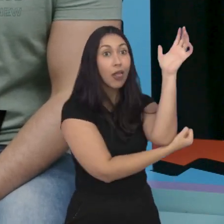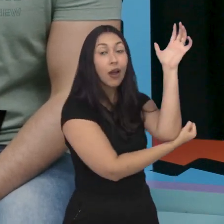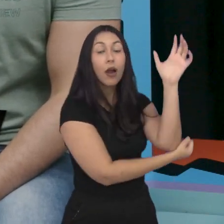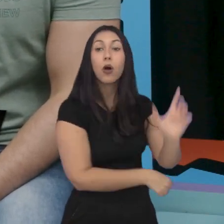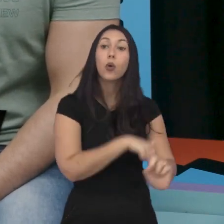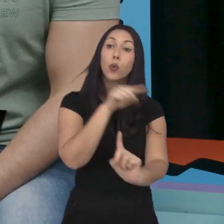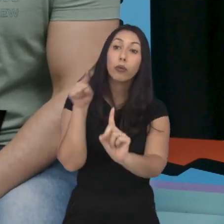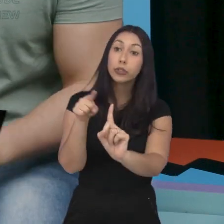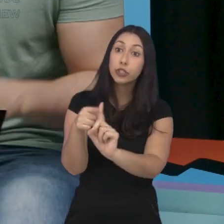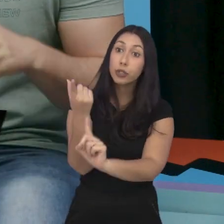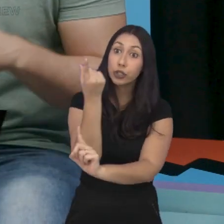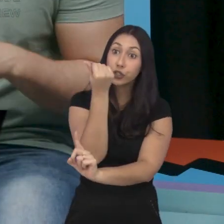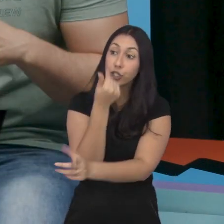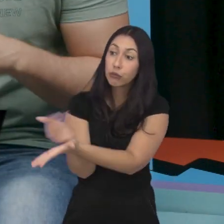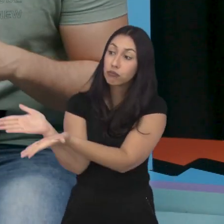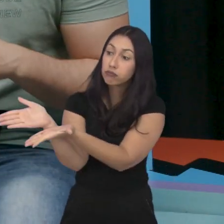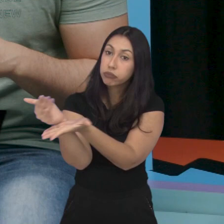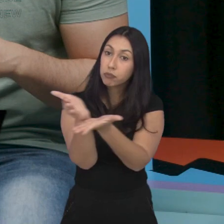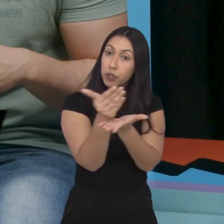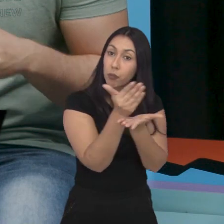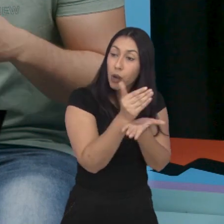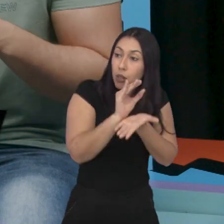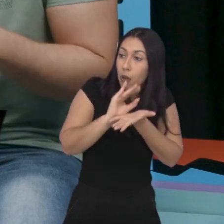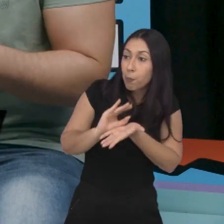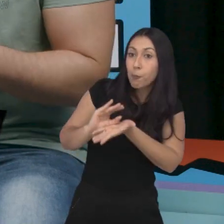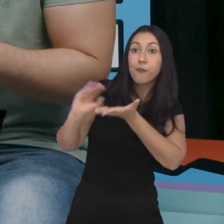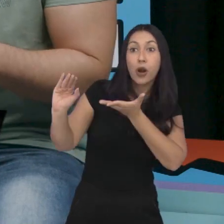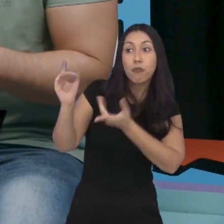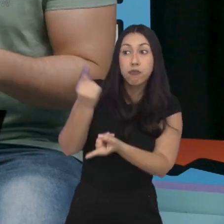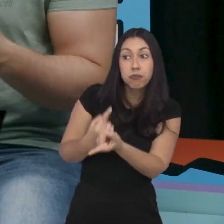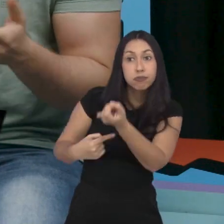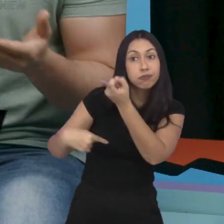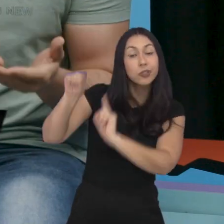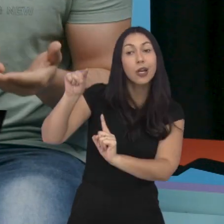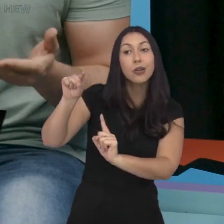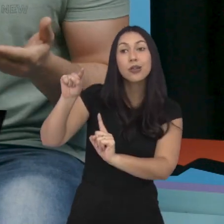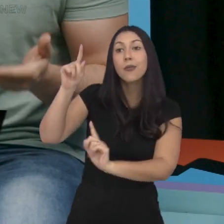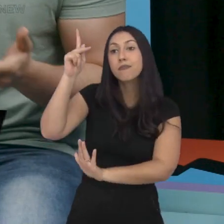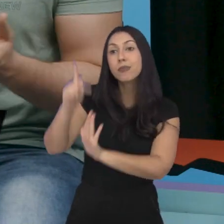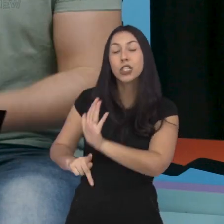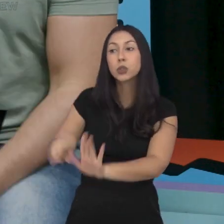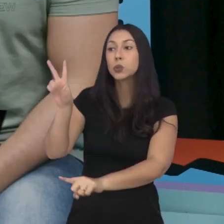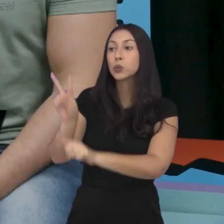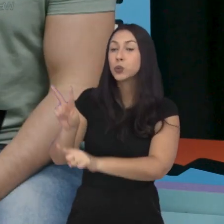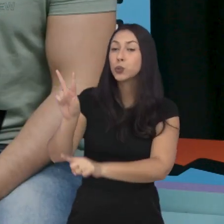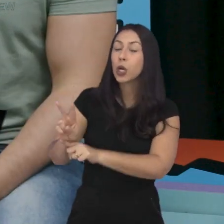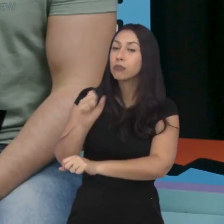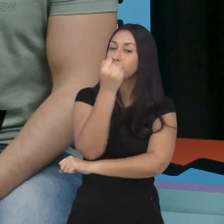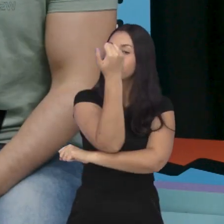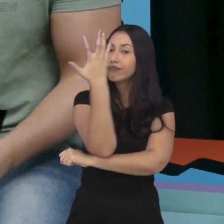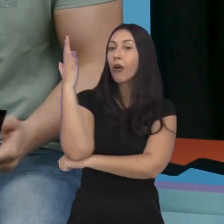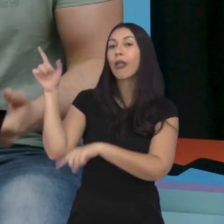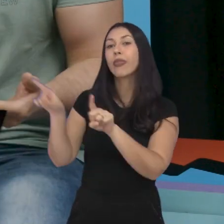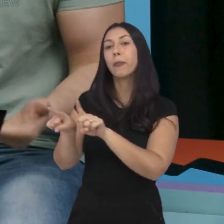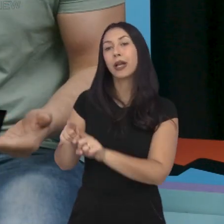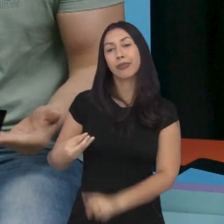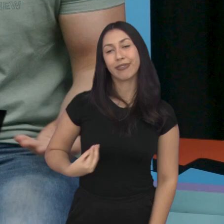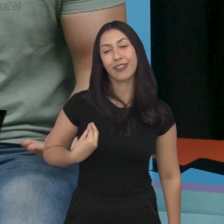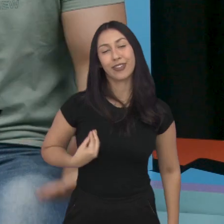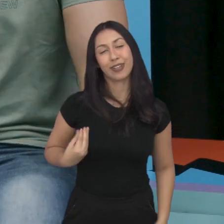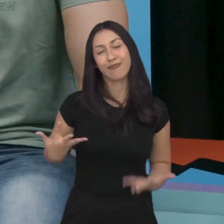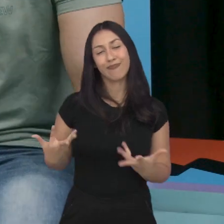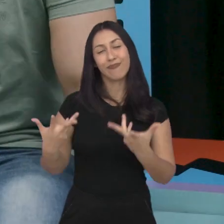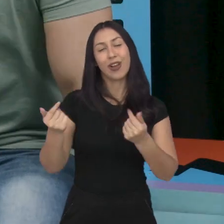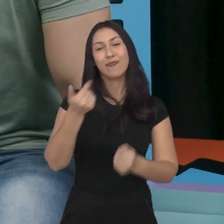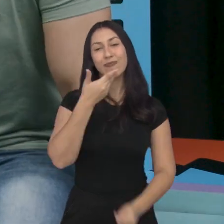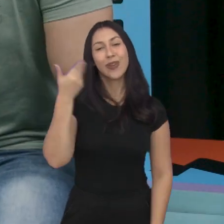tem a finalidade de concentrar recursos para o desenvolvimento e para a execução de projetos de proteção ambiental e melhoria da